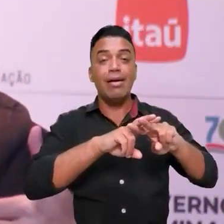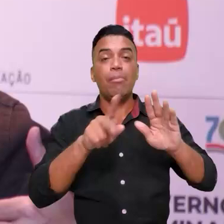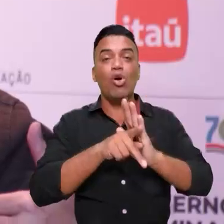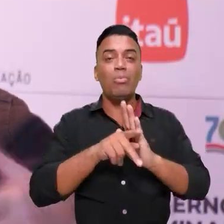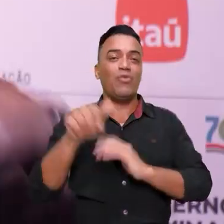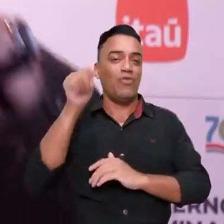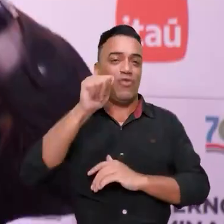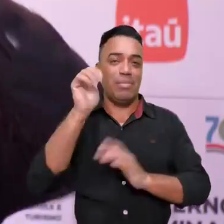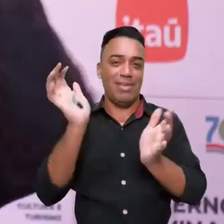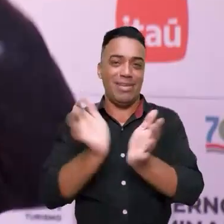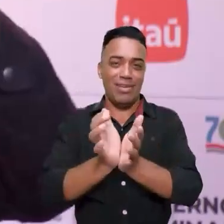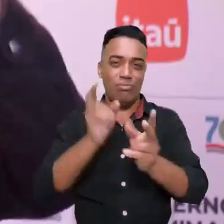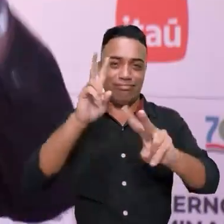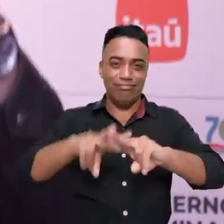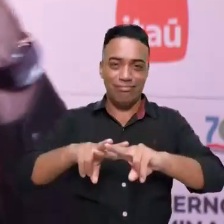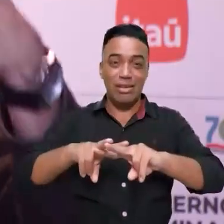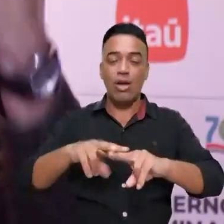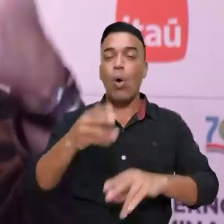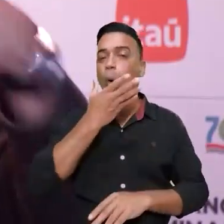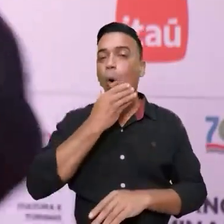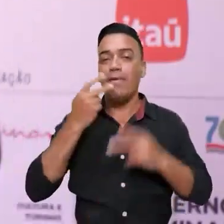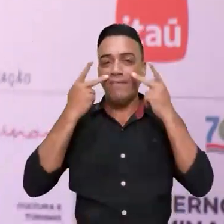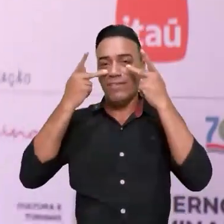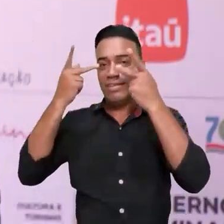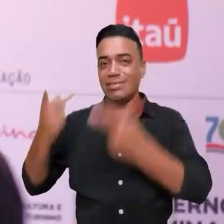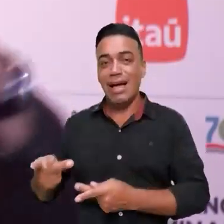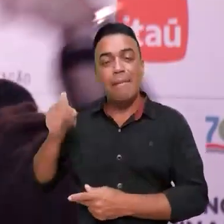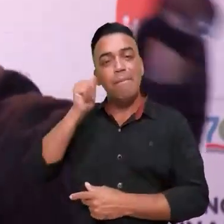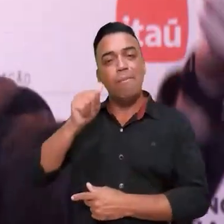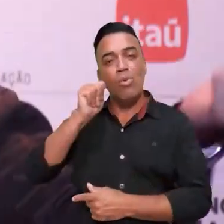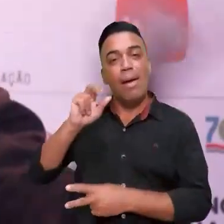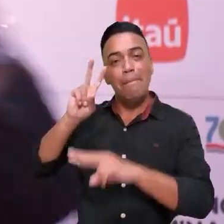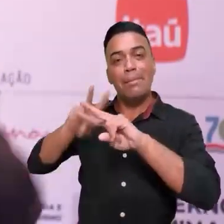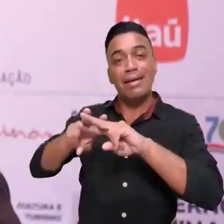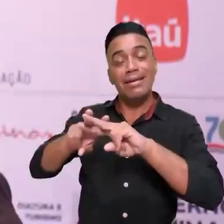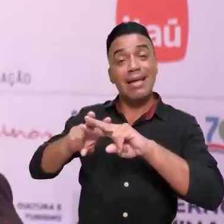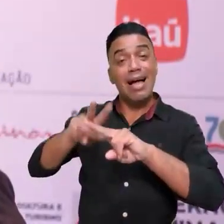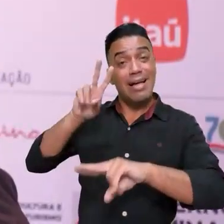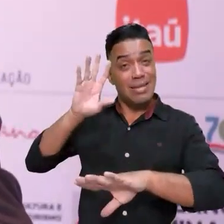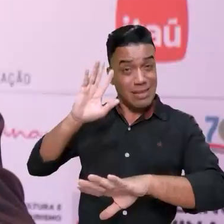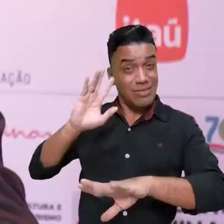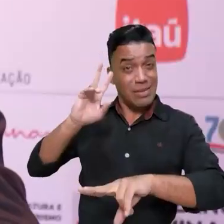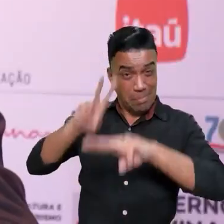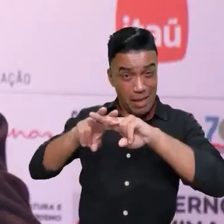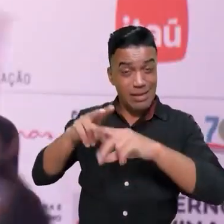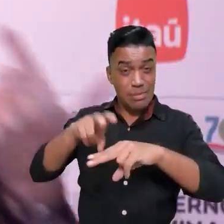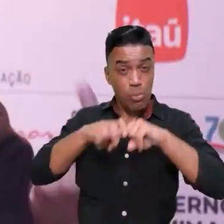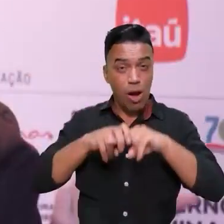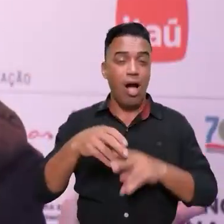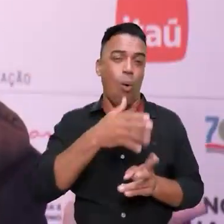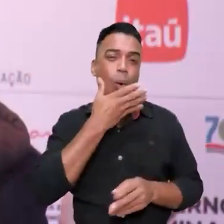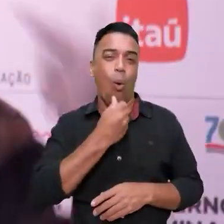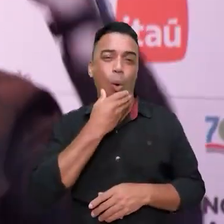feminina. Não é raro o homem que vai visitar a mulher presa. E muitas vezes ela foi presa por causa do homem. Então isso é